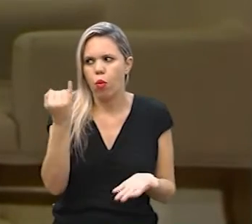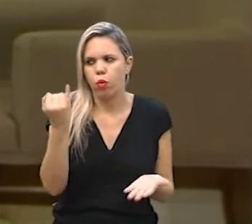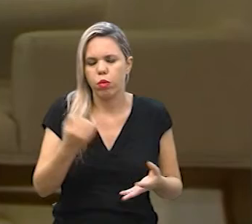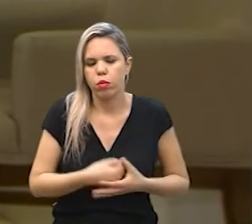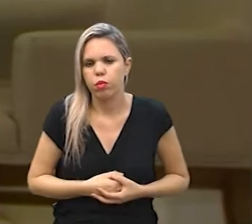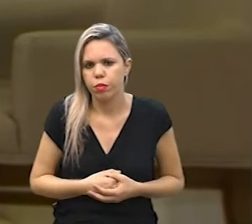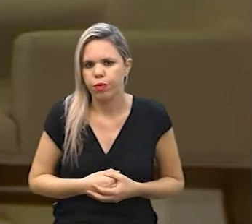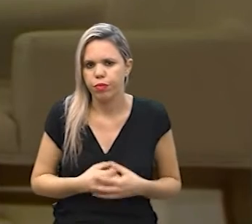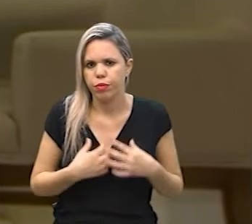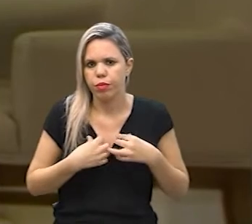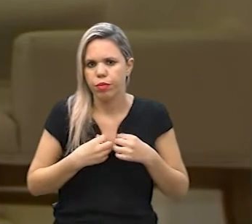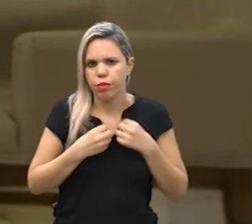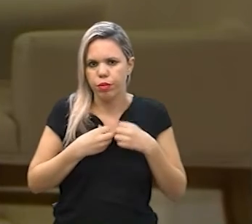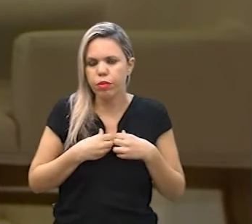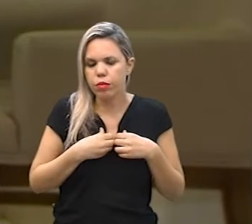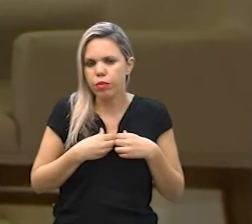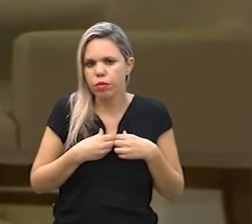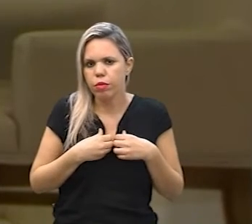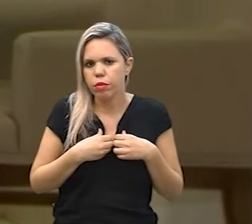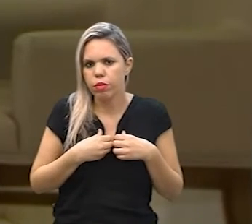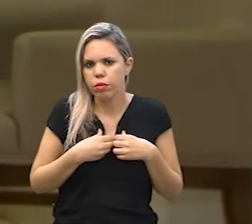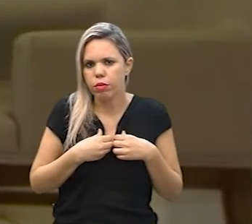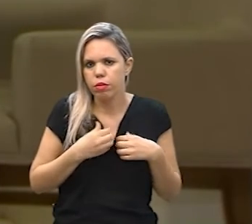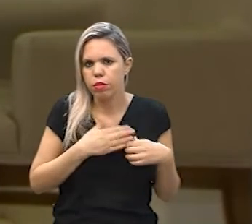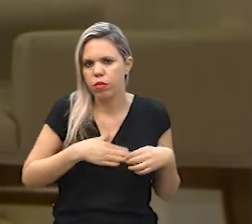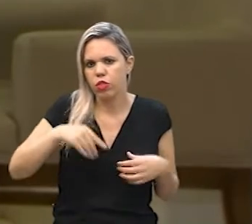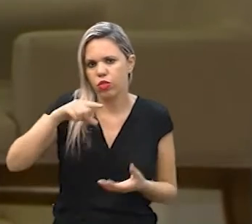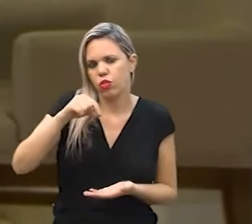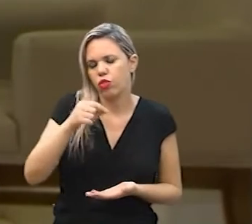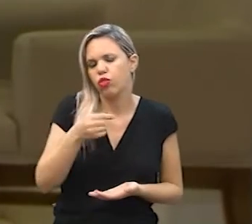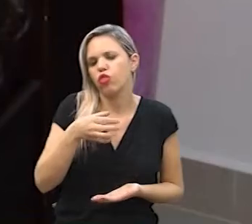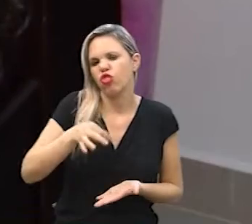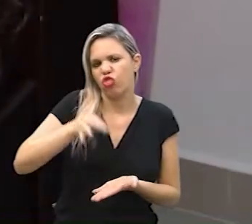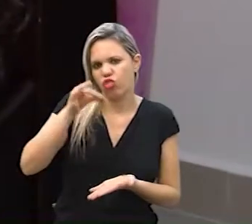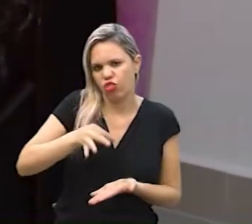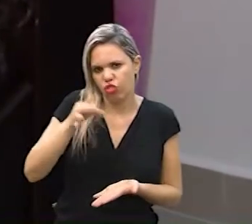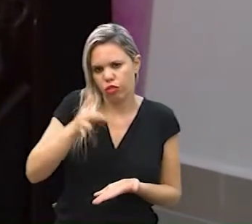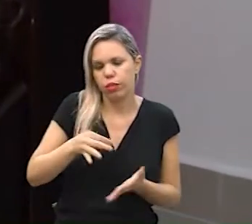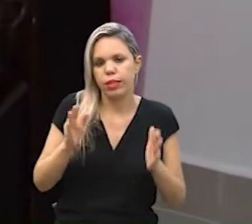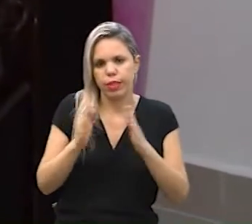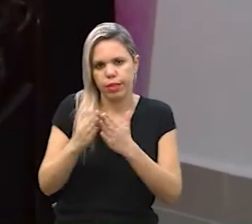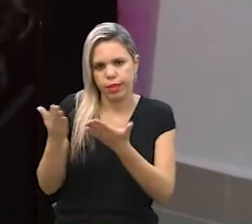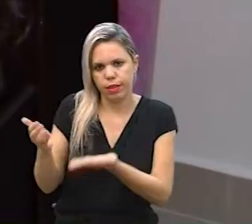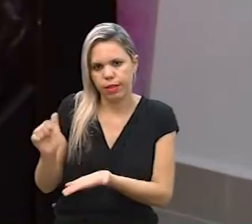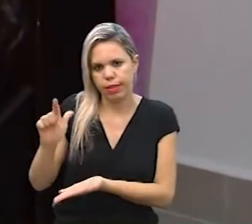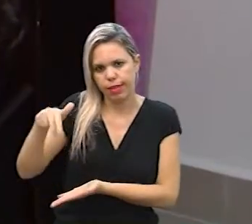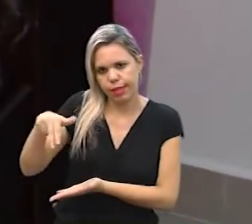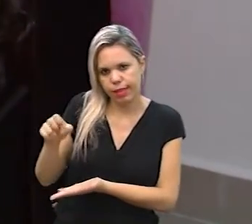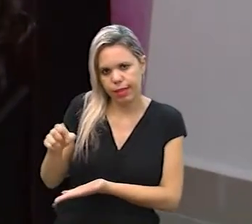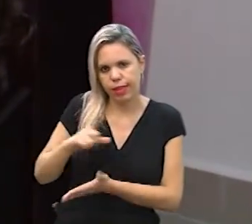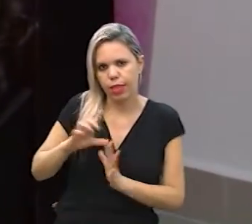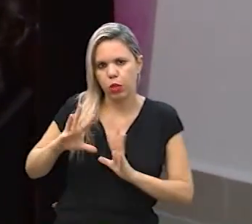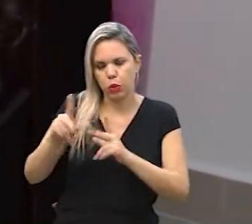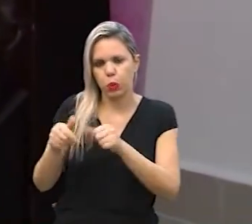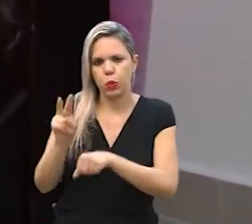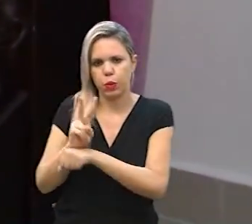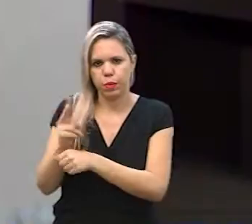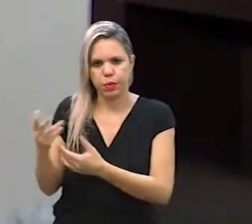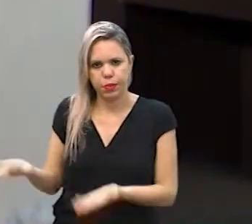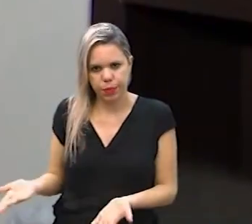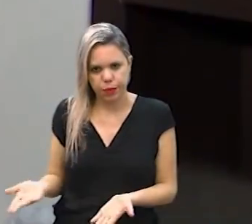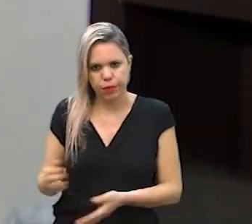importante, e de preferência com líquidos quentes, chá. Na casa da Aline tem tudo isso de